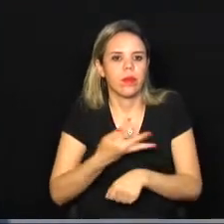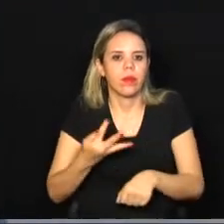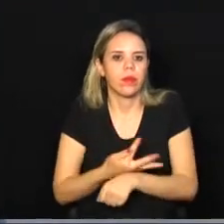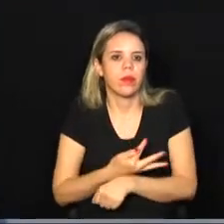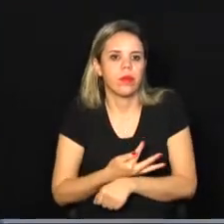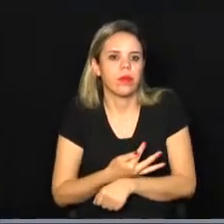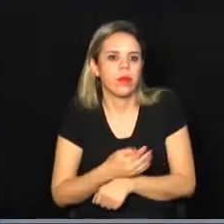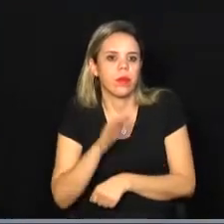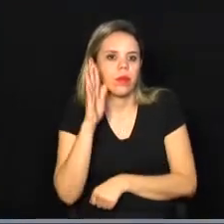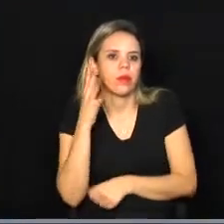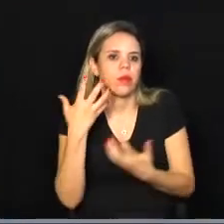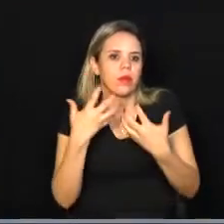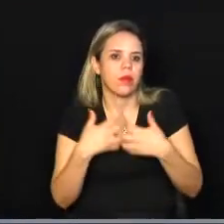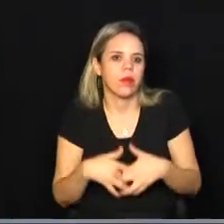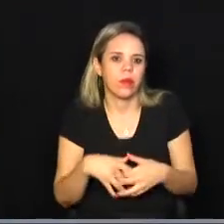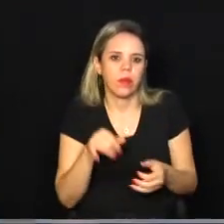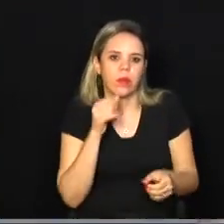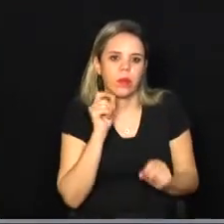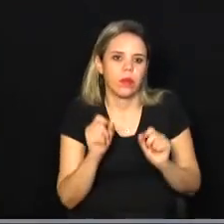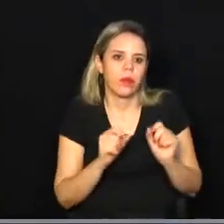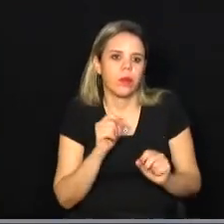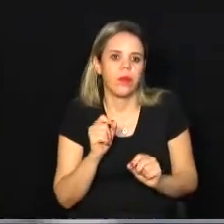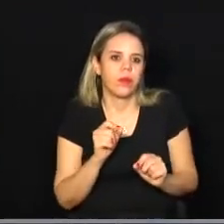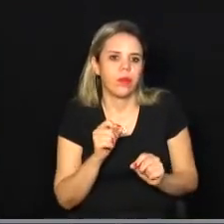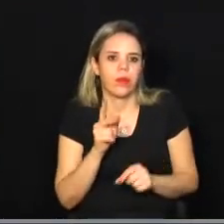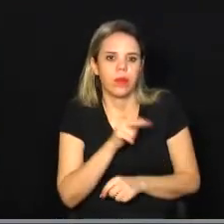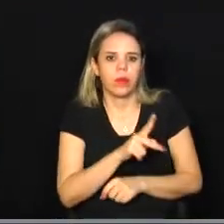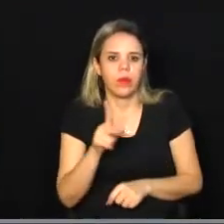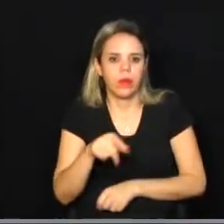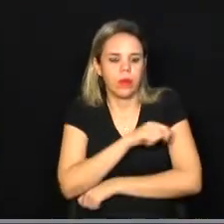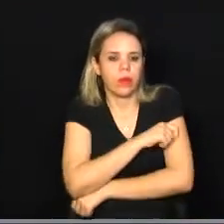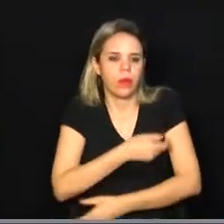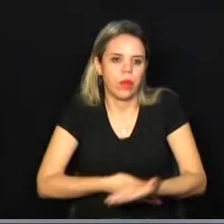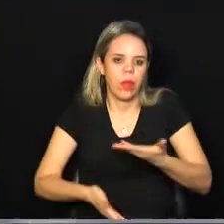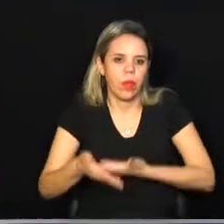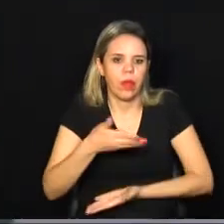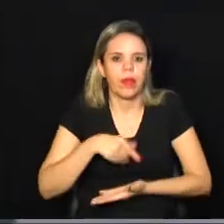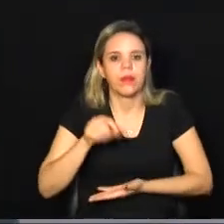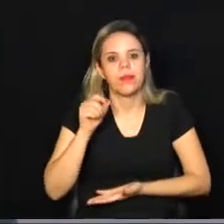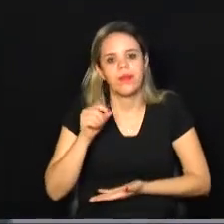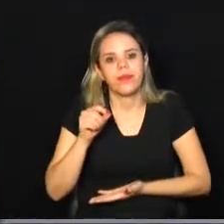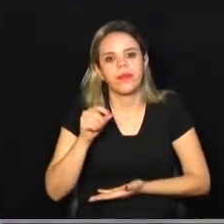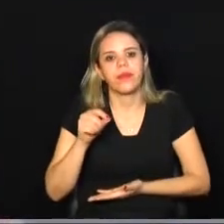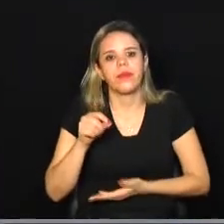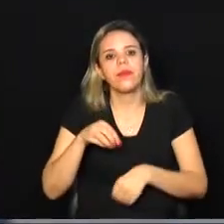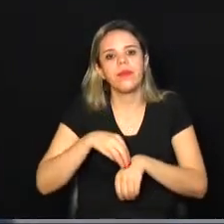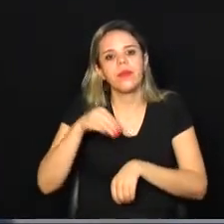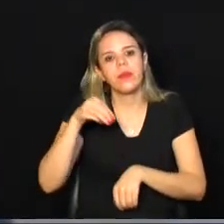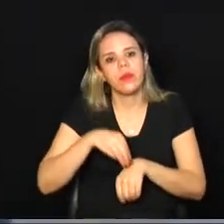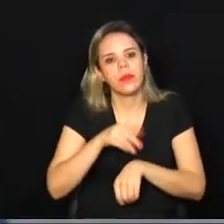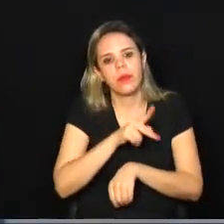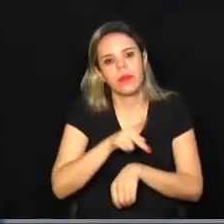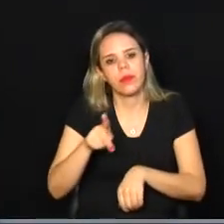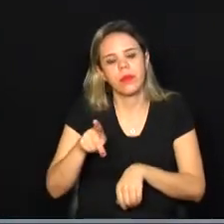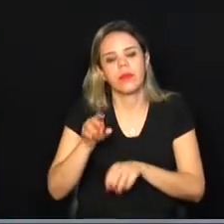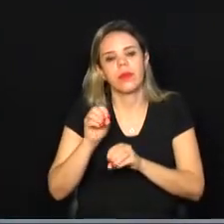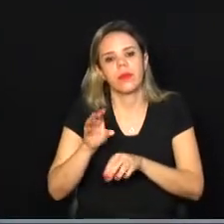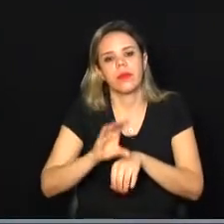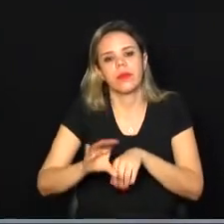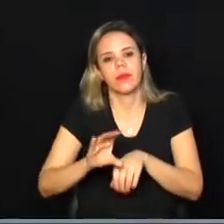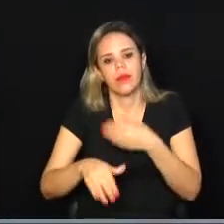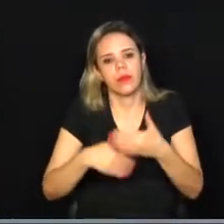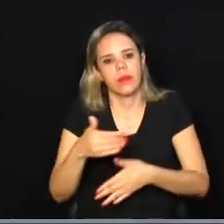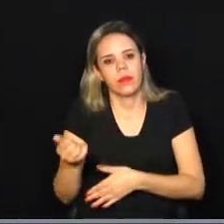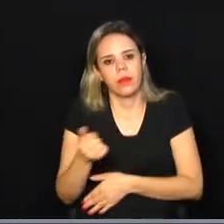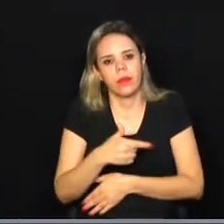é mais uma relação aí de professor-aluno, Tá. de mentoria, de tutoria, do que um processo